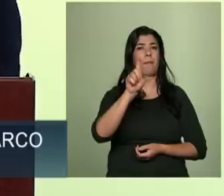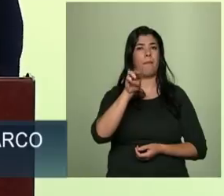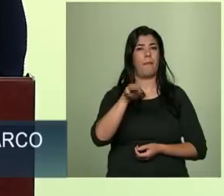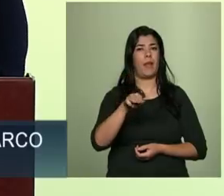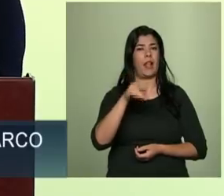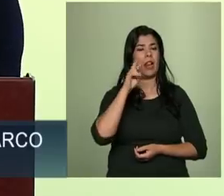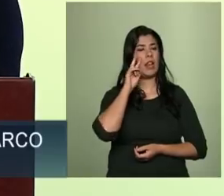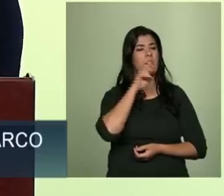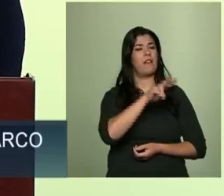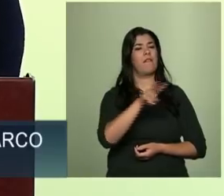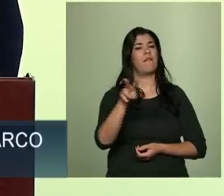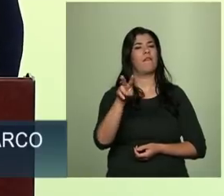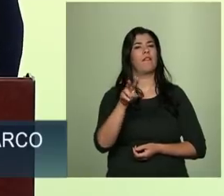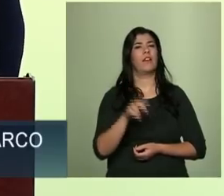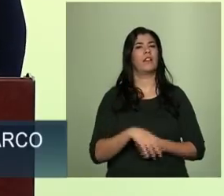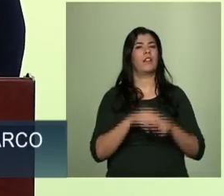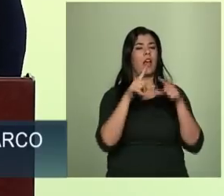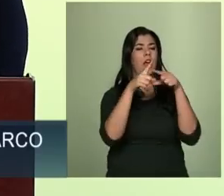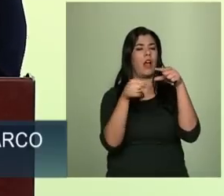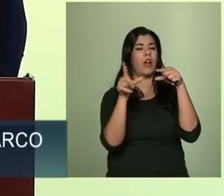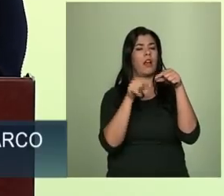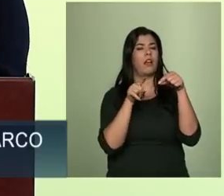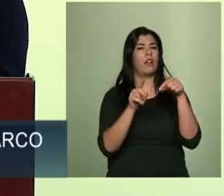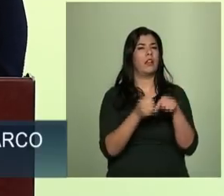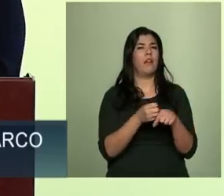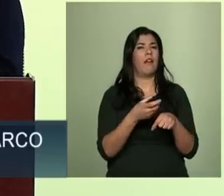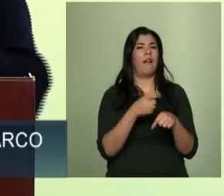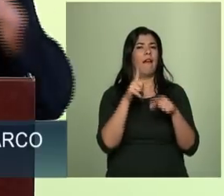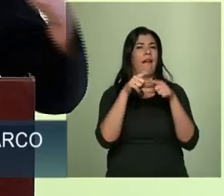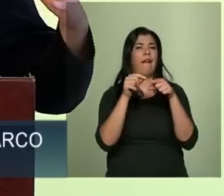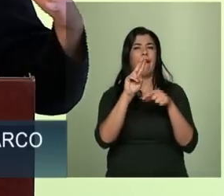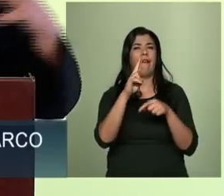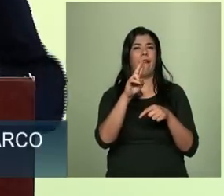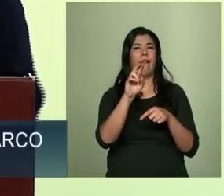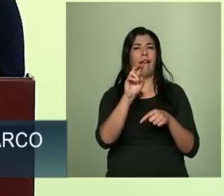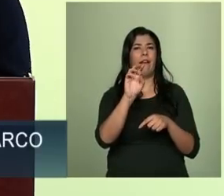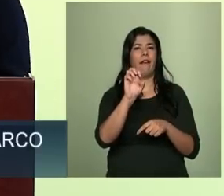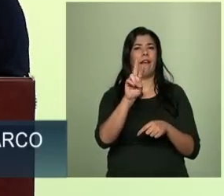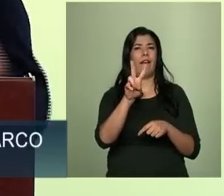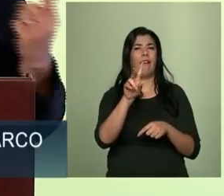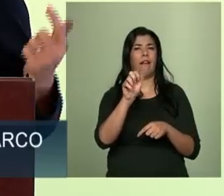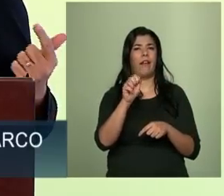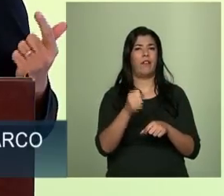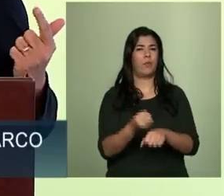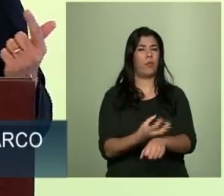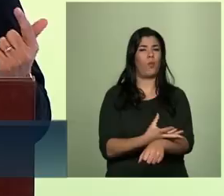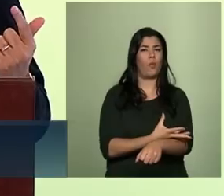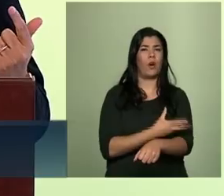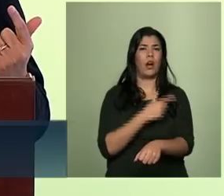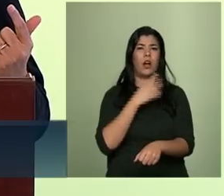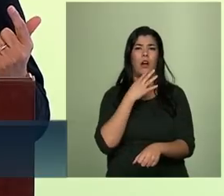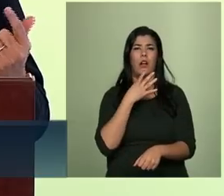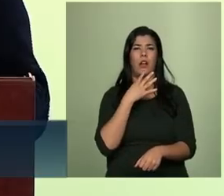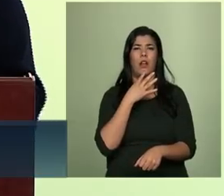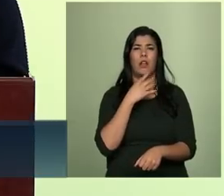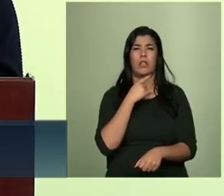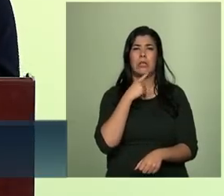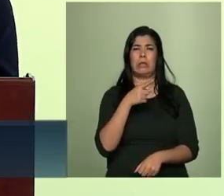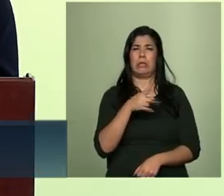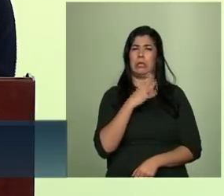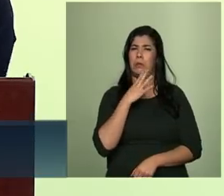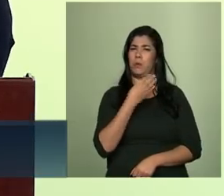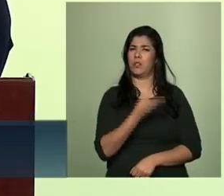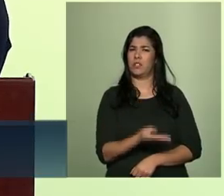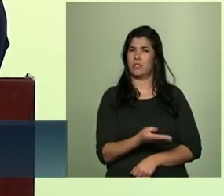pessoas se falam, erva para seduzir, erva, tem conhecimento espraiado. Antes não era reconhecido, agora